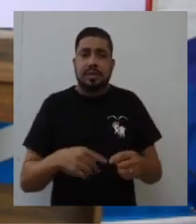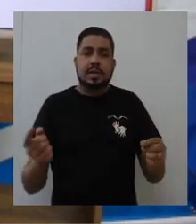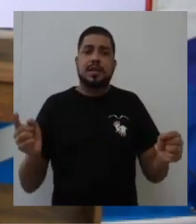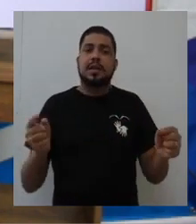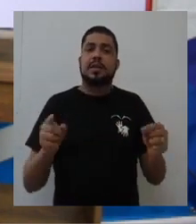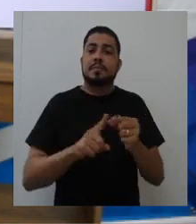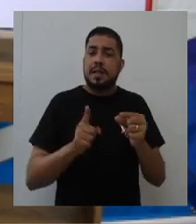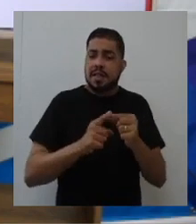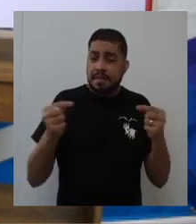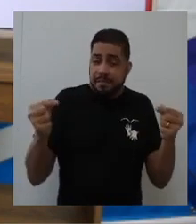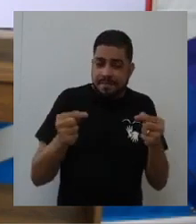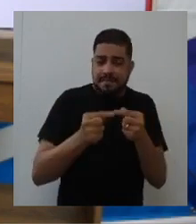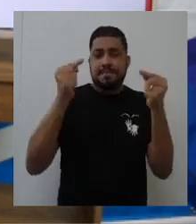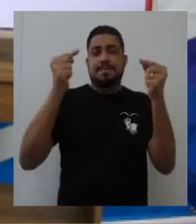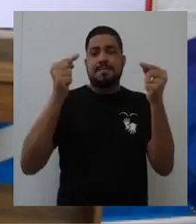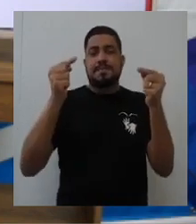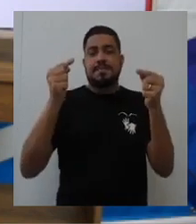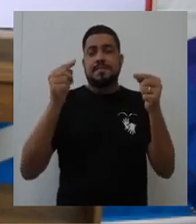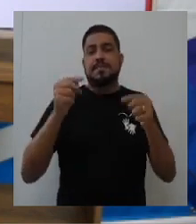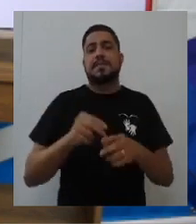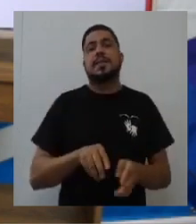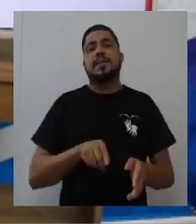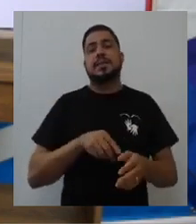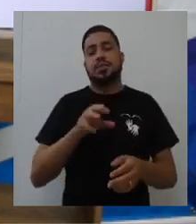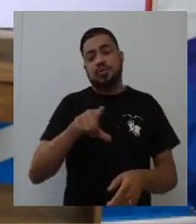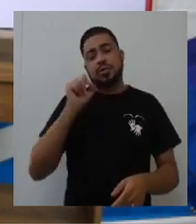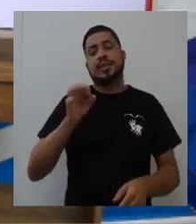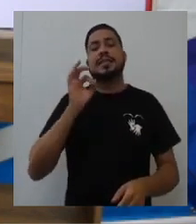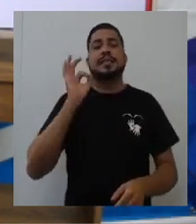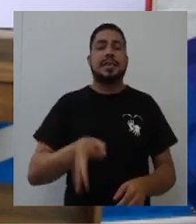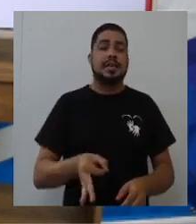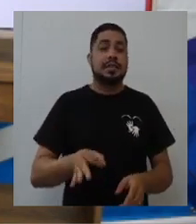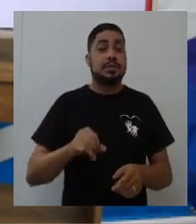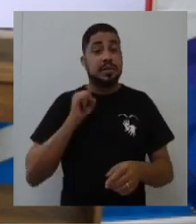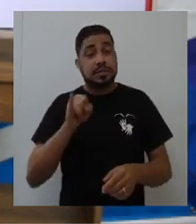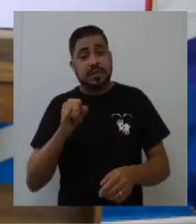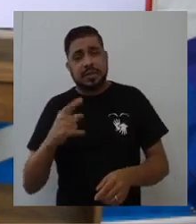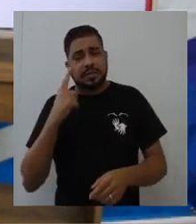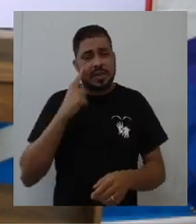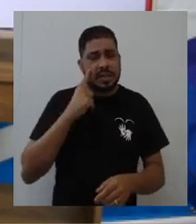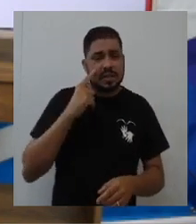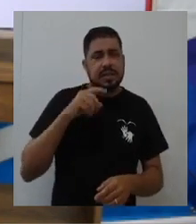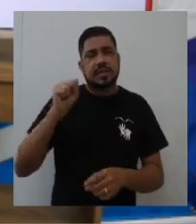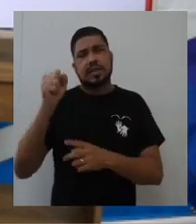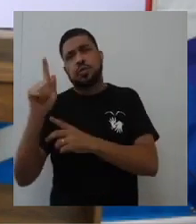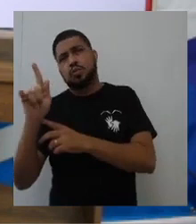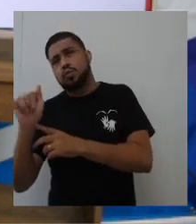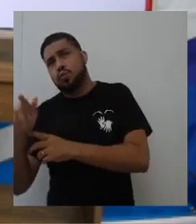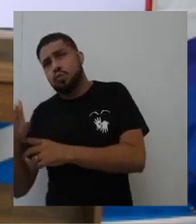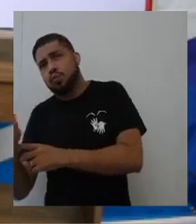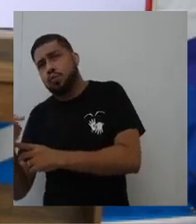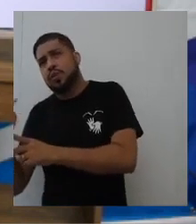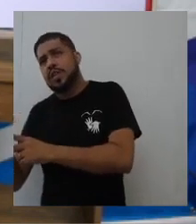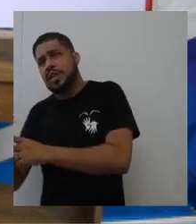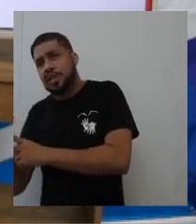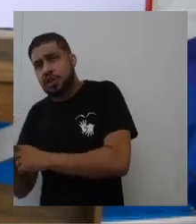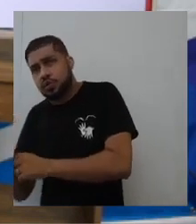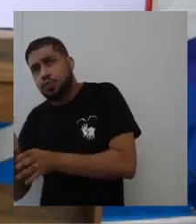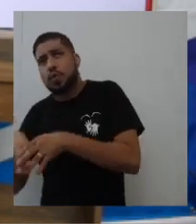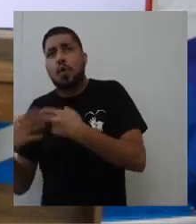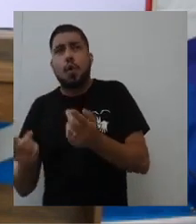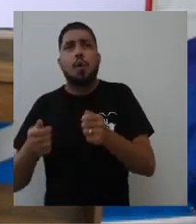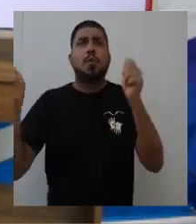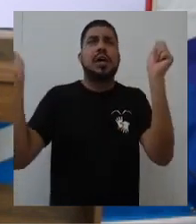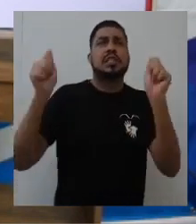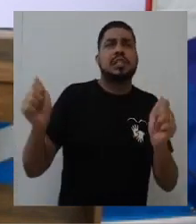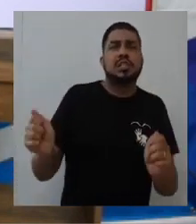e assim escolher a correta. Então, toda vez que você vê alguma coisa de segundo o texto, ou então segundo o cientista que foi citado